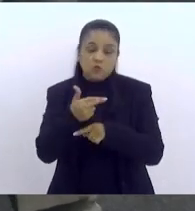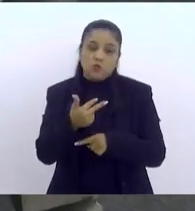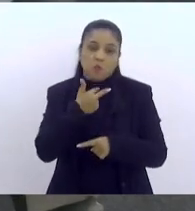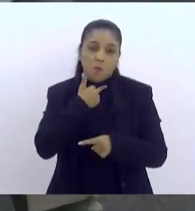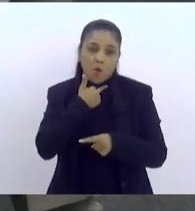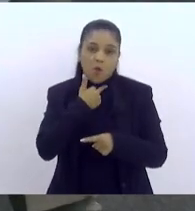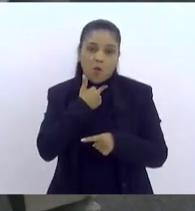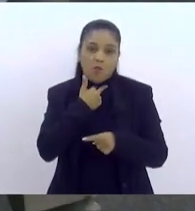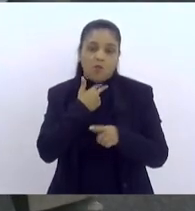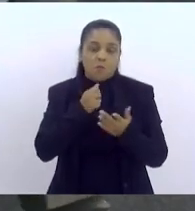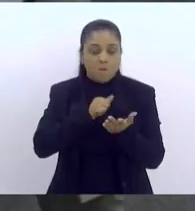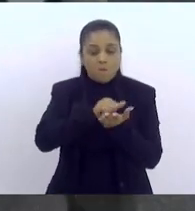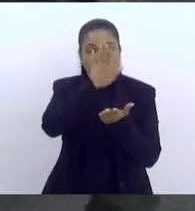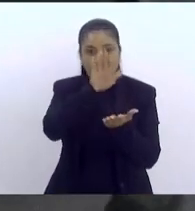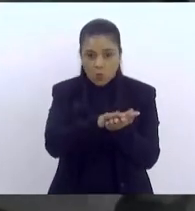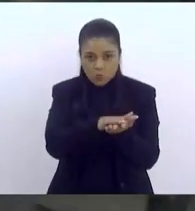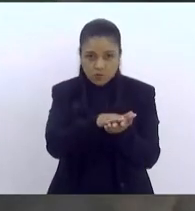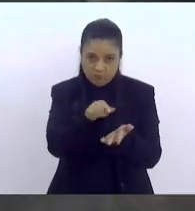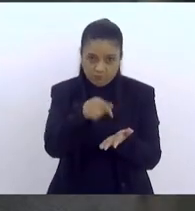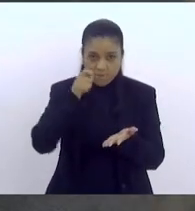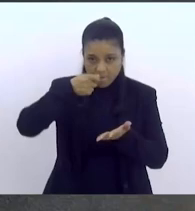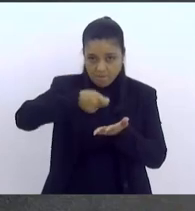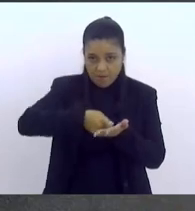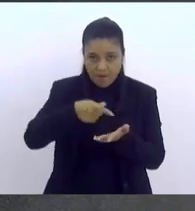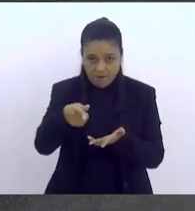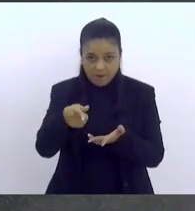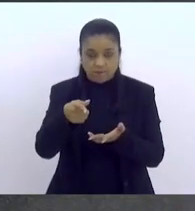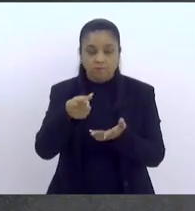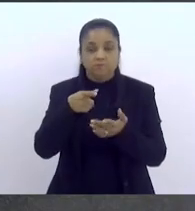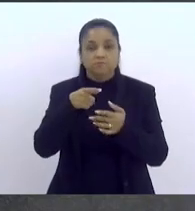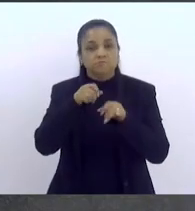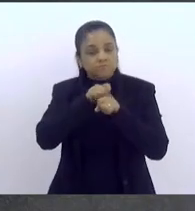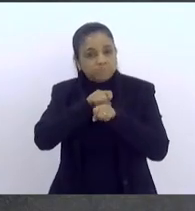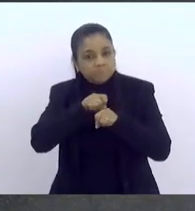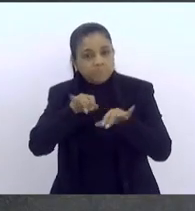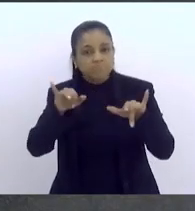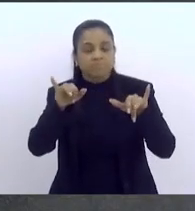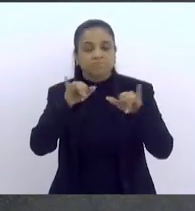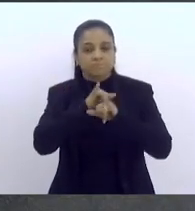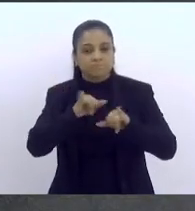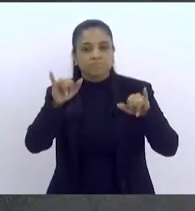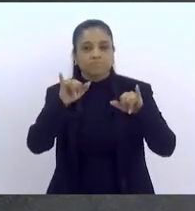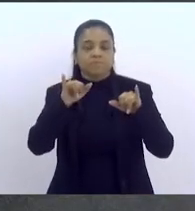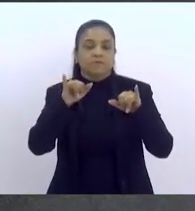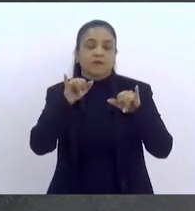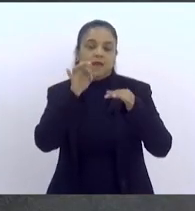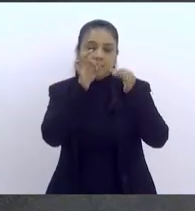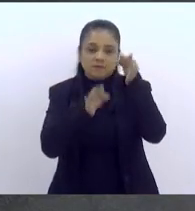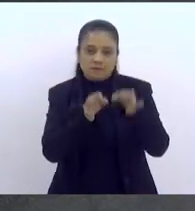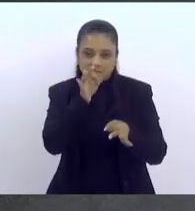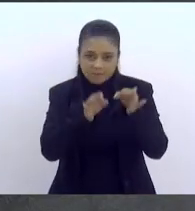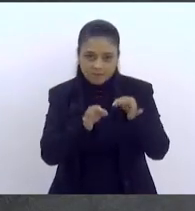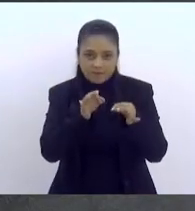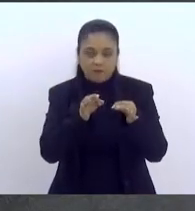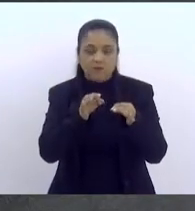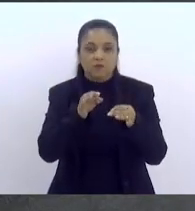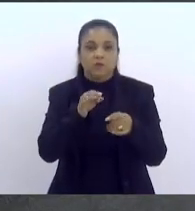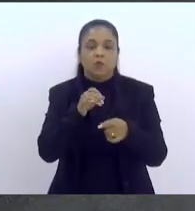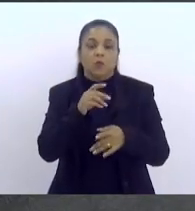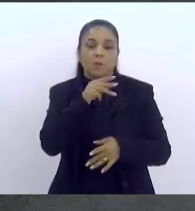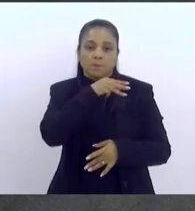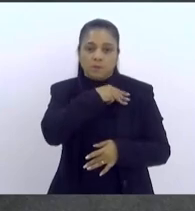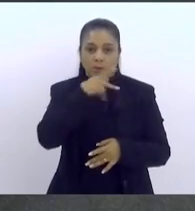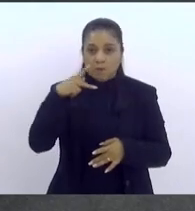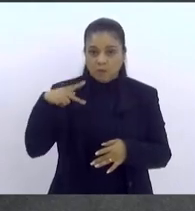pena diária de multa. Então, quero aqui compartilhar essa sentença favorável que o Ministério Público Estadual acabou de encaminhar